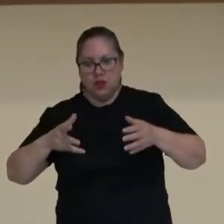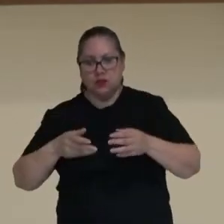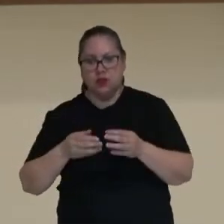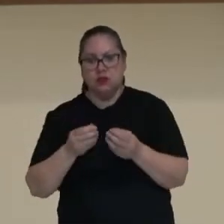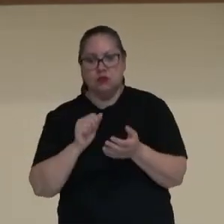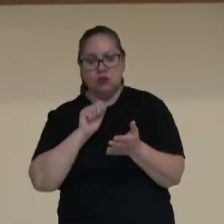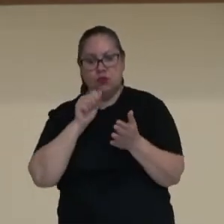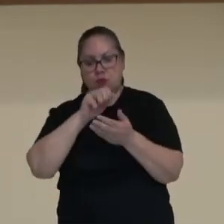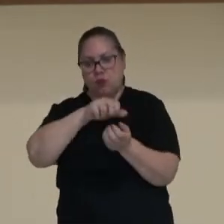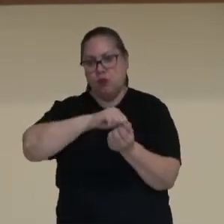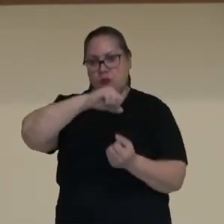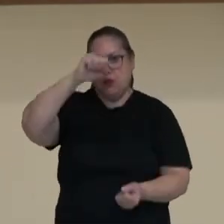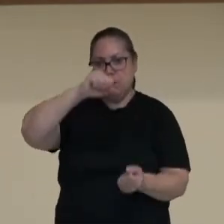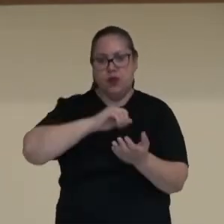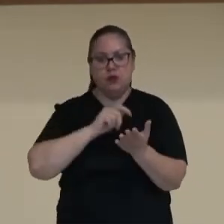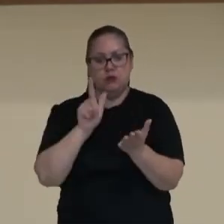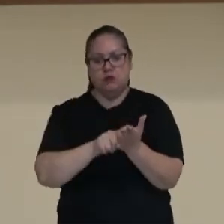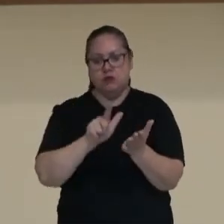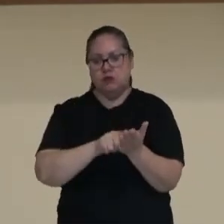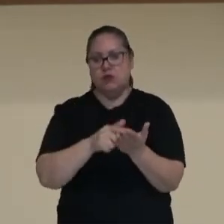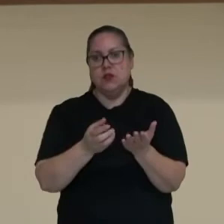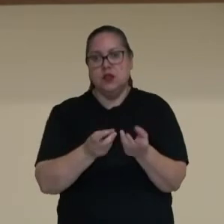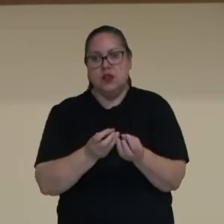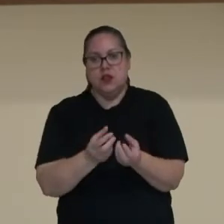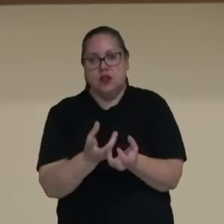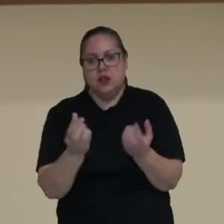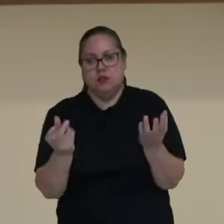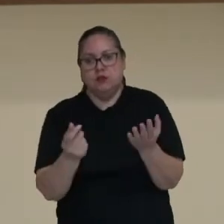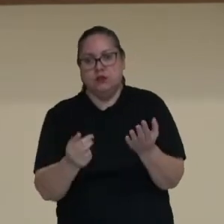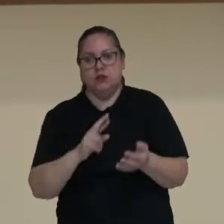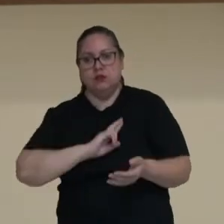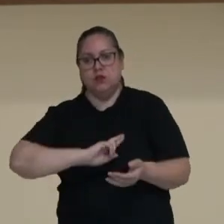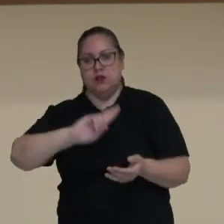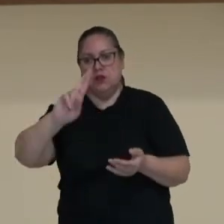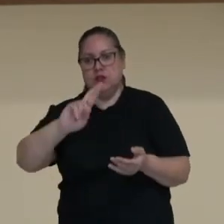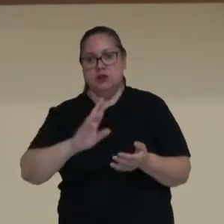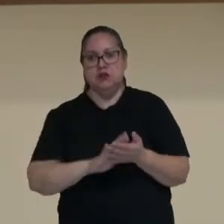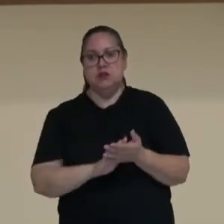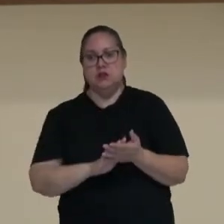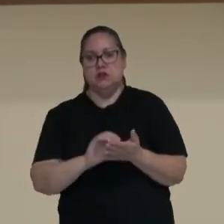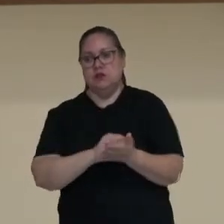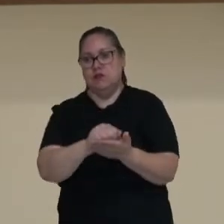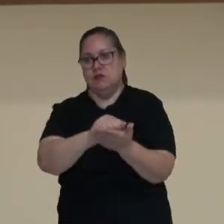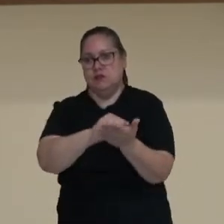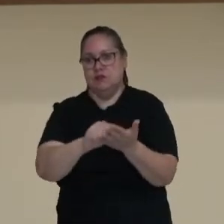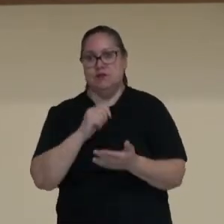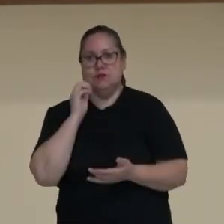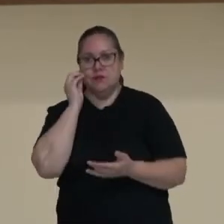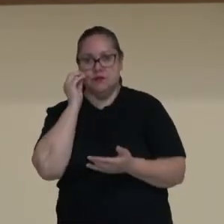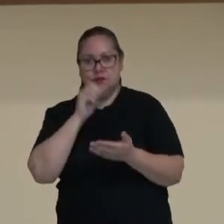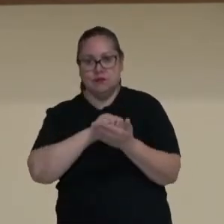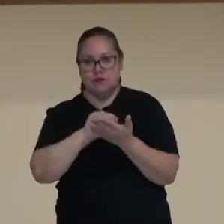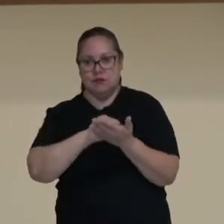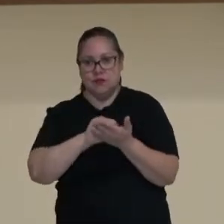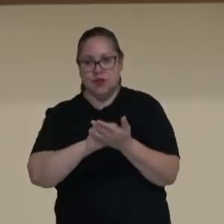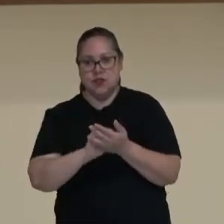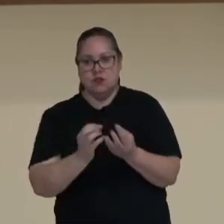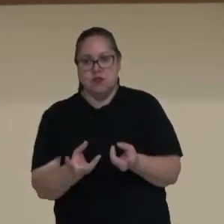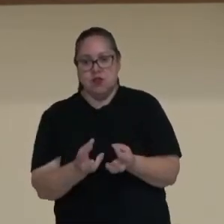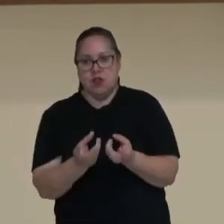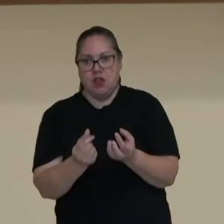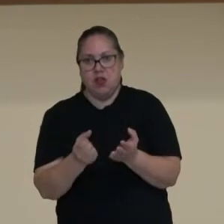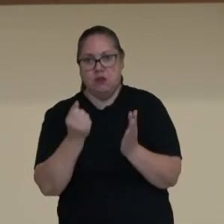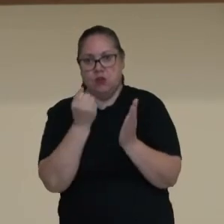também. Isso é sobre a religião, né? Não é um apagamento da religião, eu